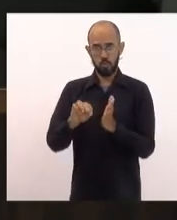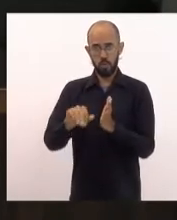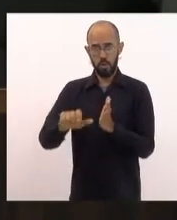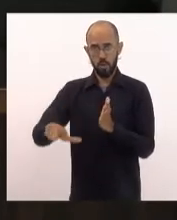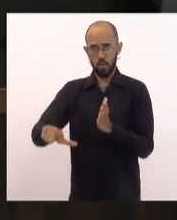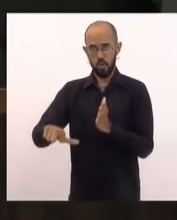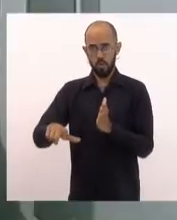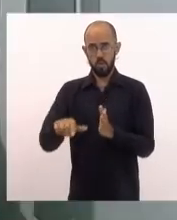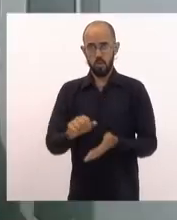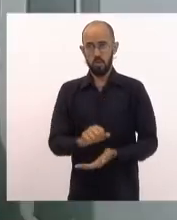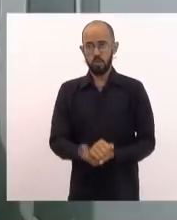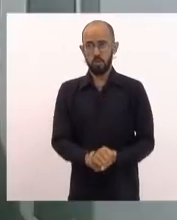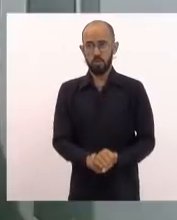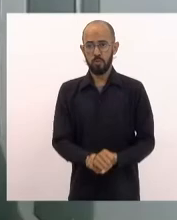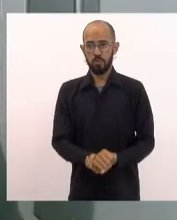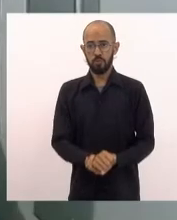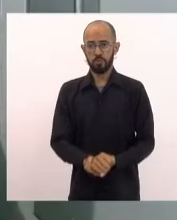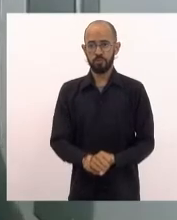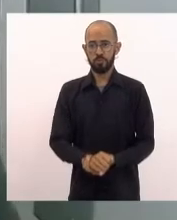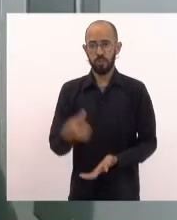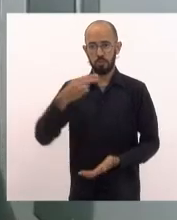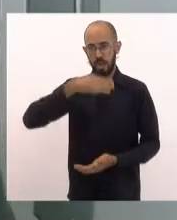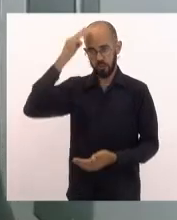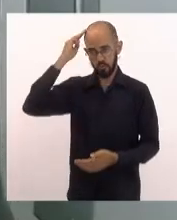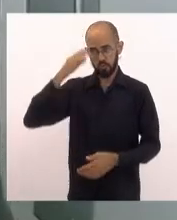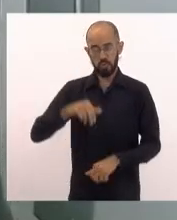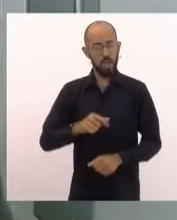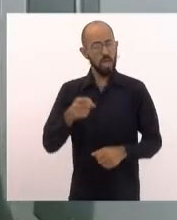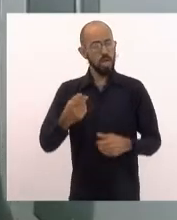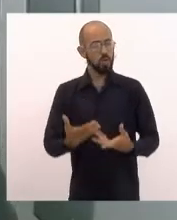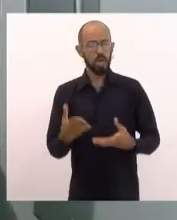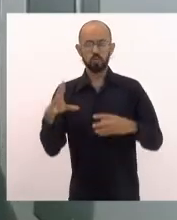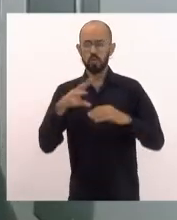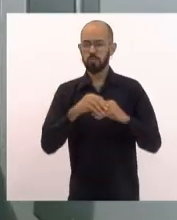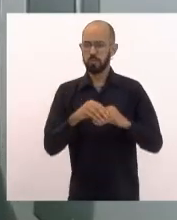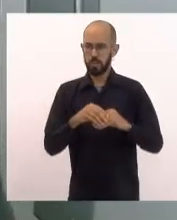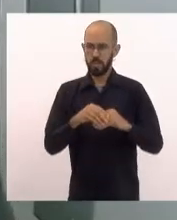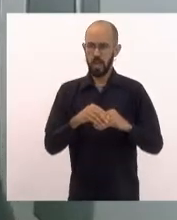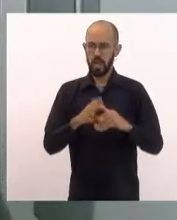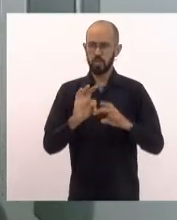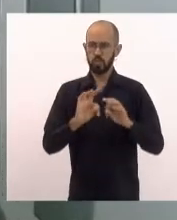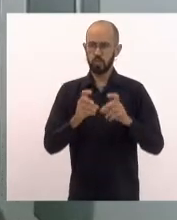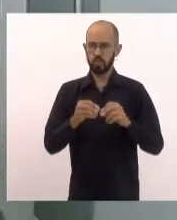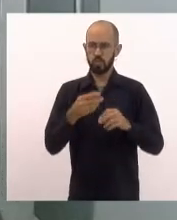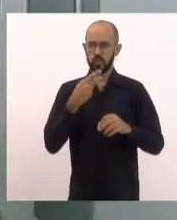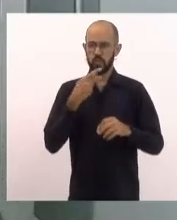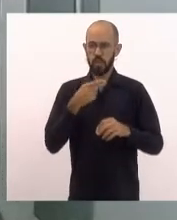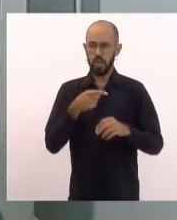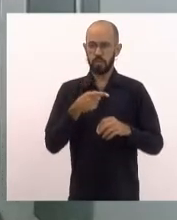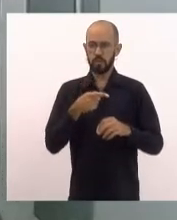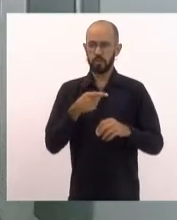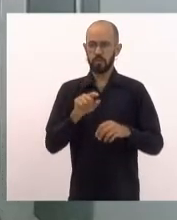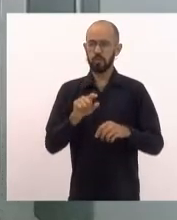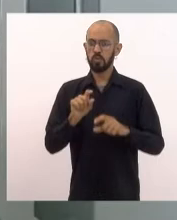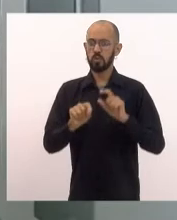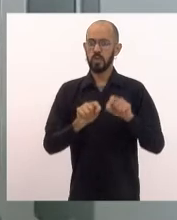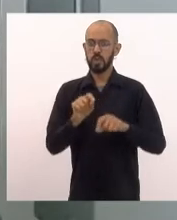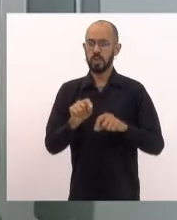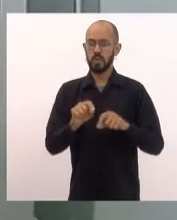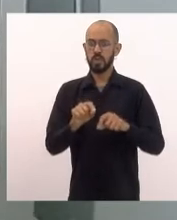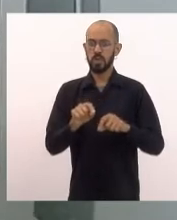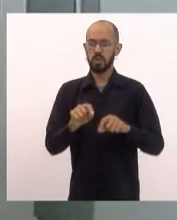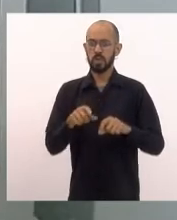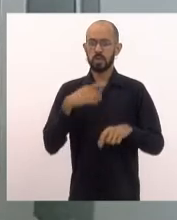Presidente, eu só queria corroborar com as palavras que ouvi até agora e dizer que, em nome do governador Cláudio Castro, já